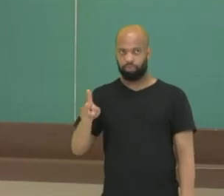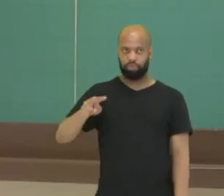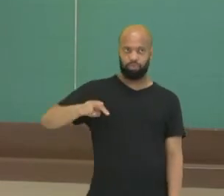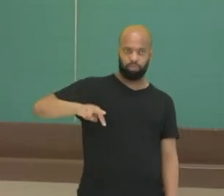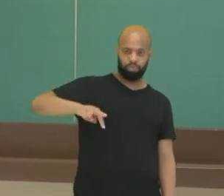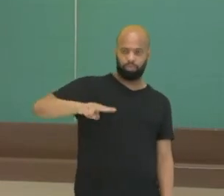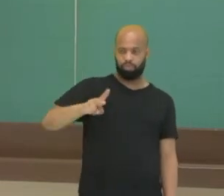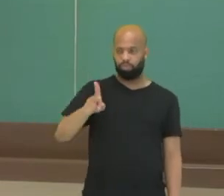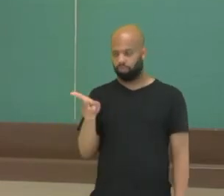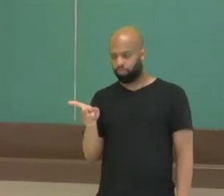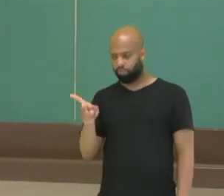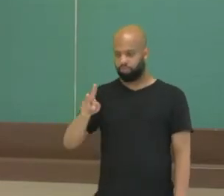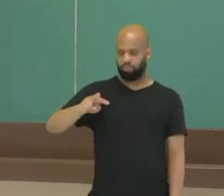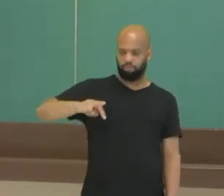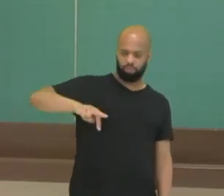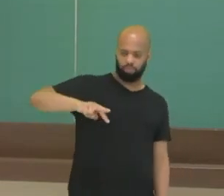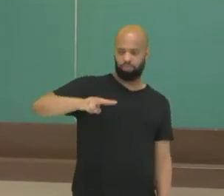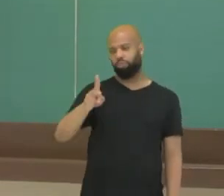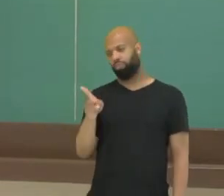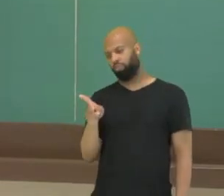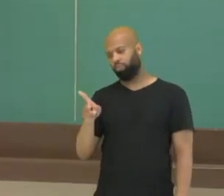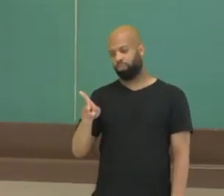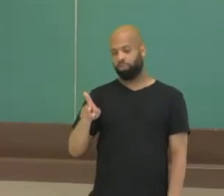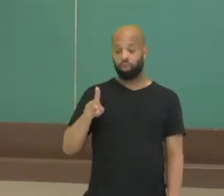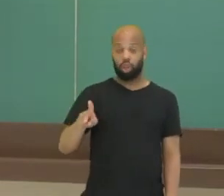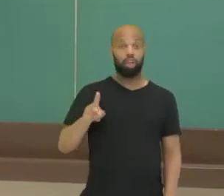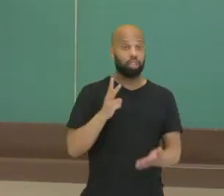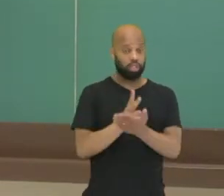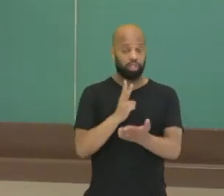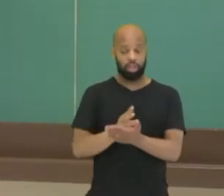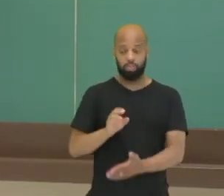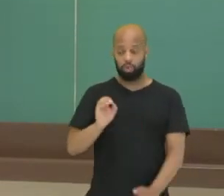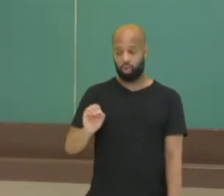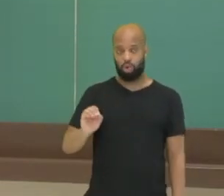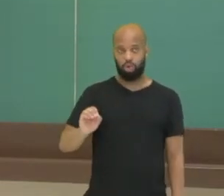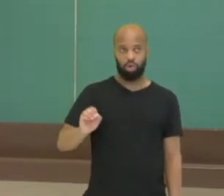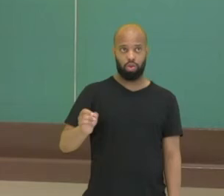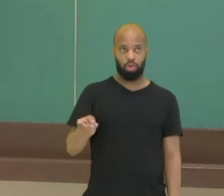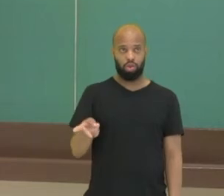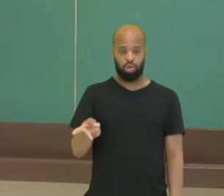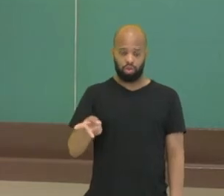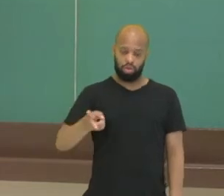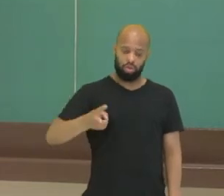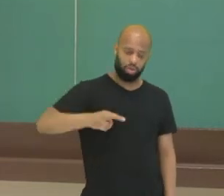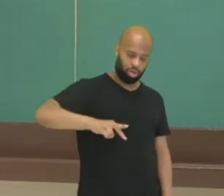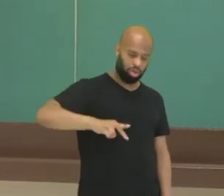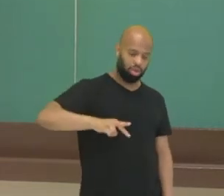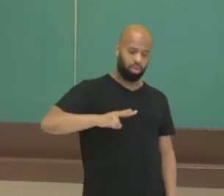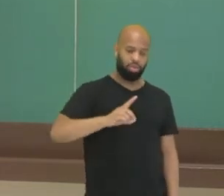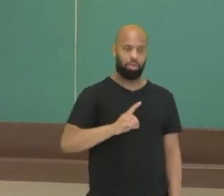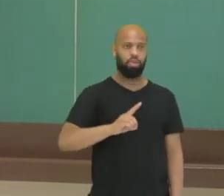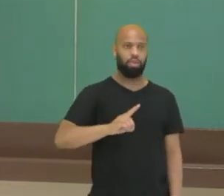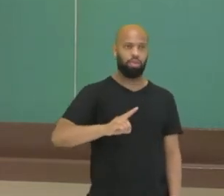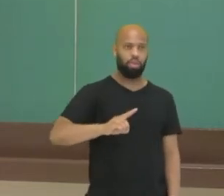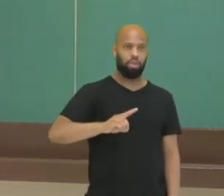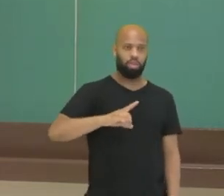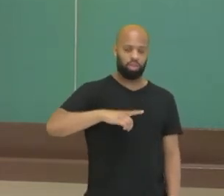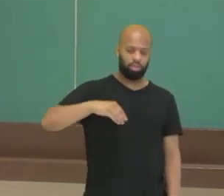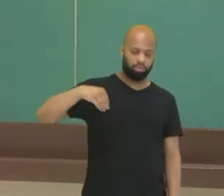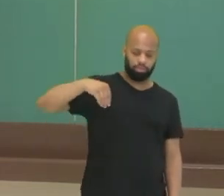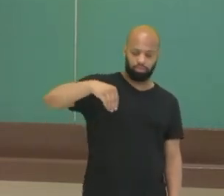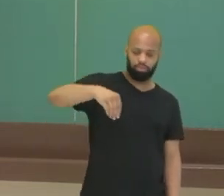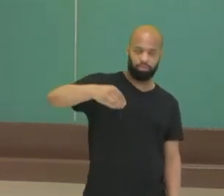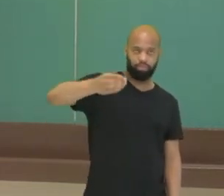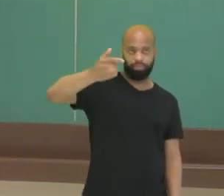eu faço uma semirreta do O até o D, ok? Aí eu boto o transferidor de